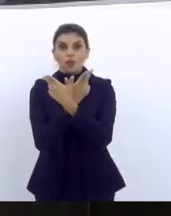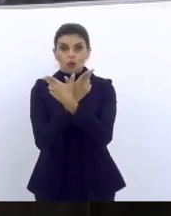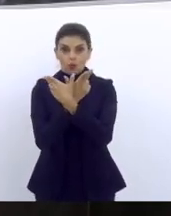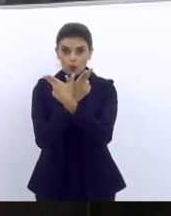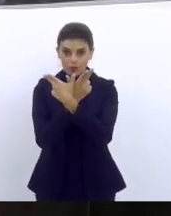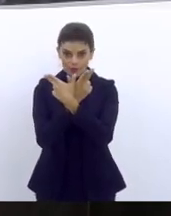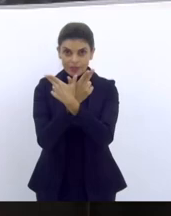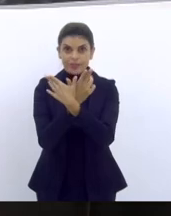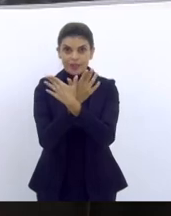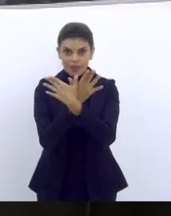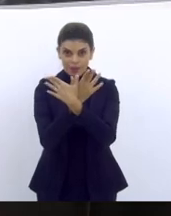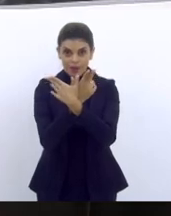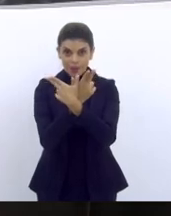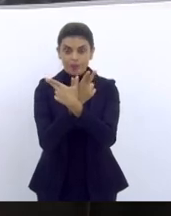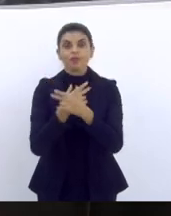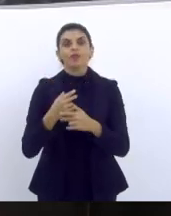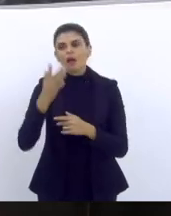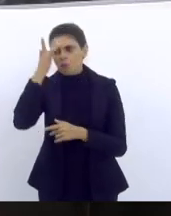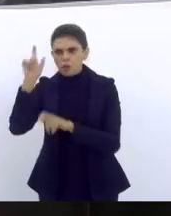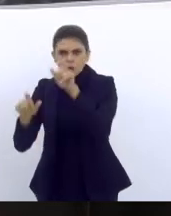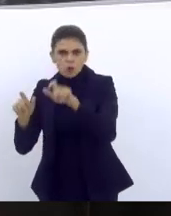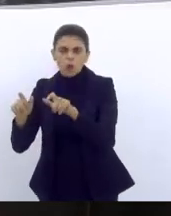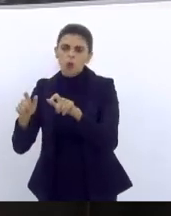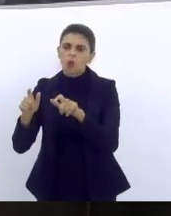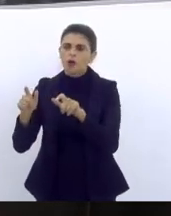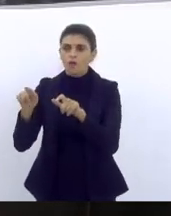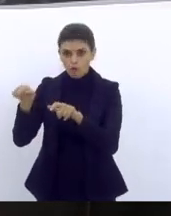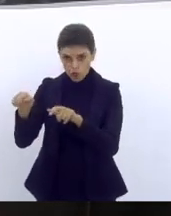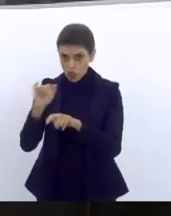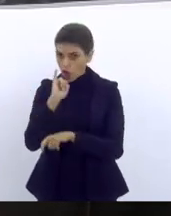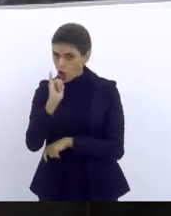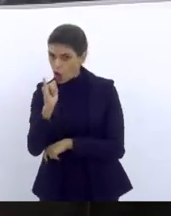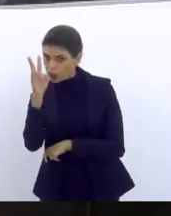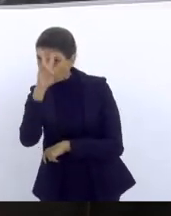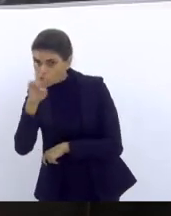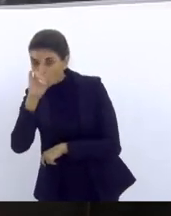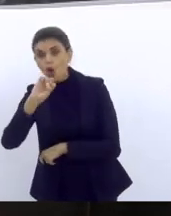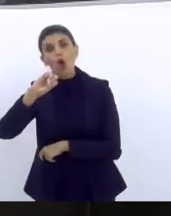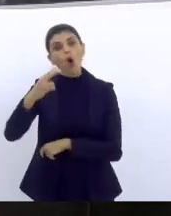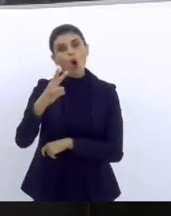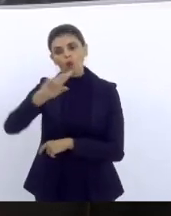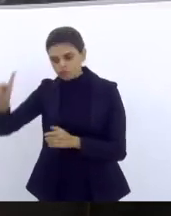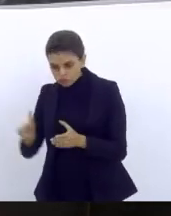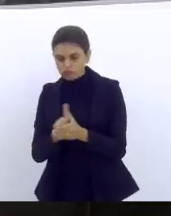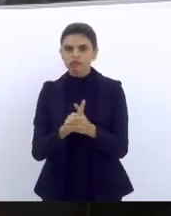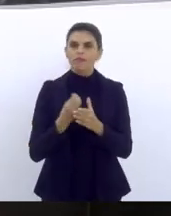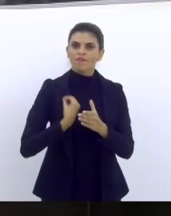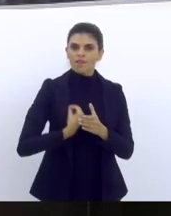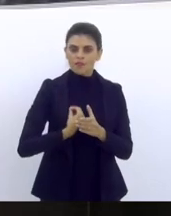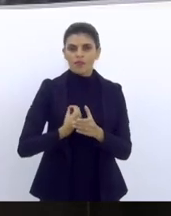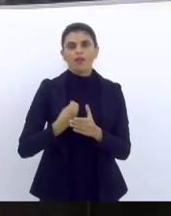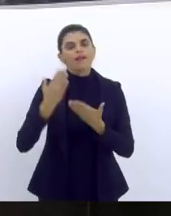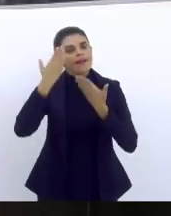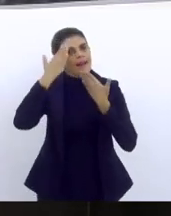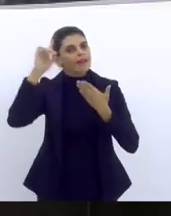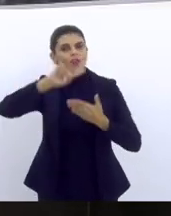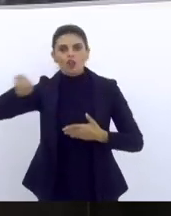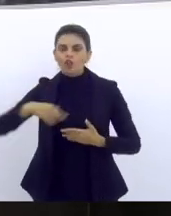contava história, outro fazia parte da história. E, graças a Deus, nós escolhemos fazer parte da